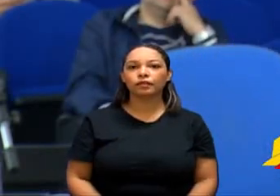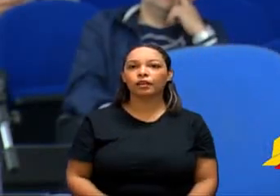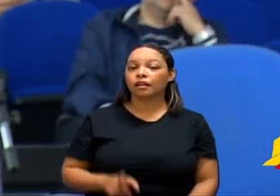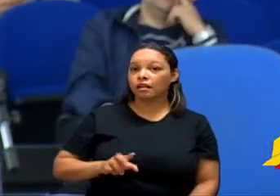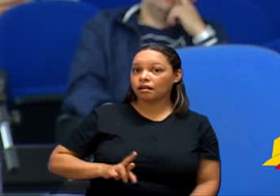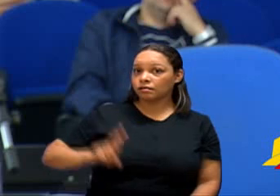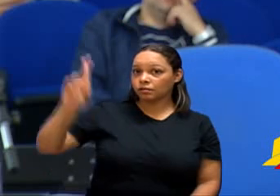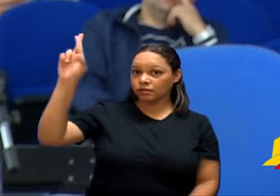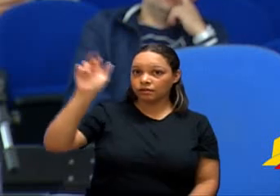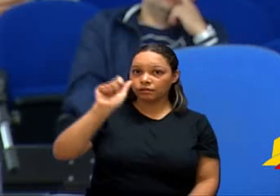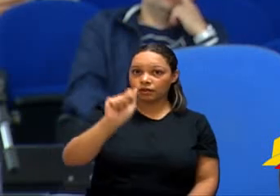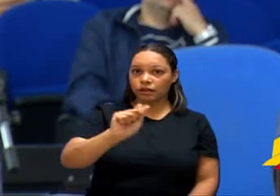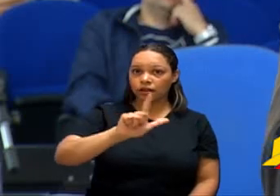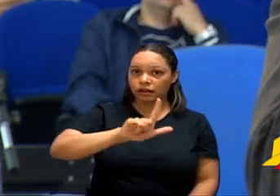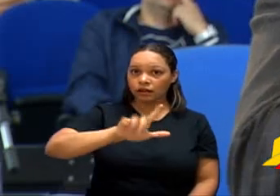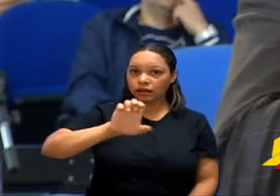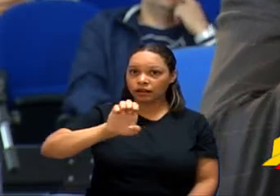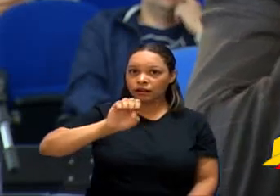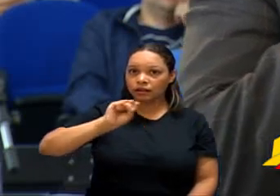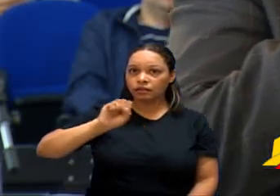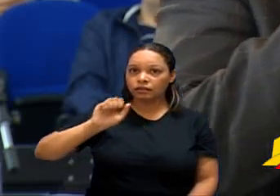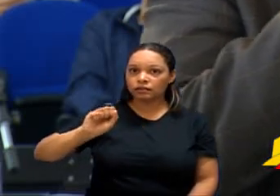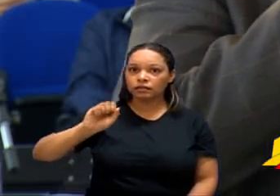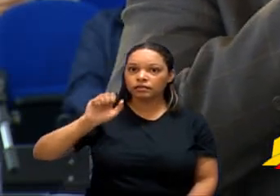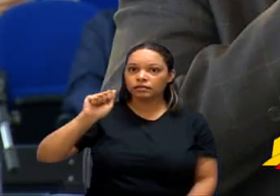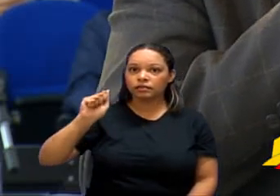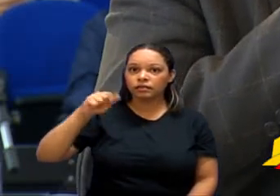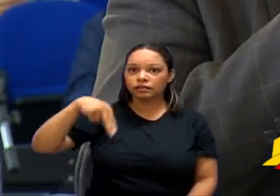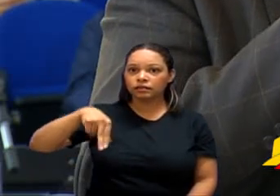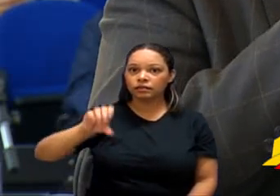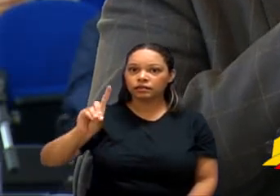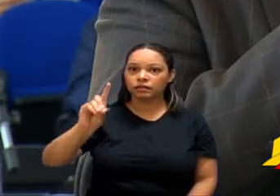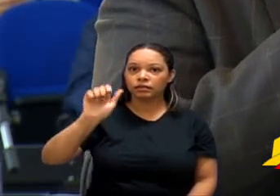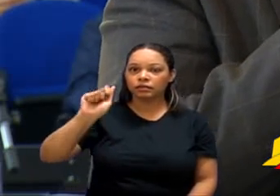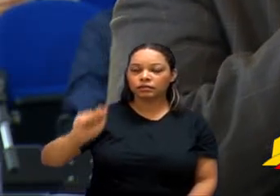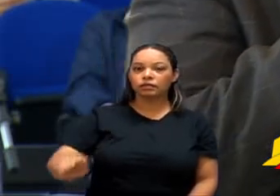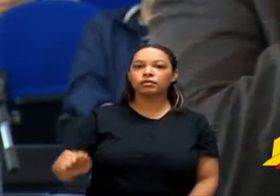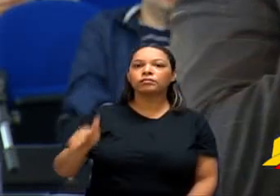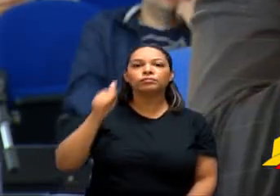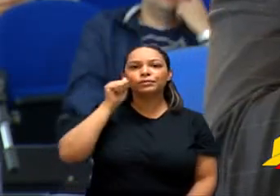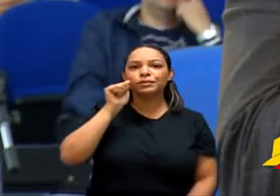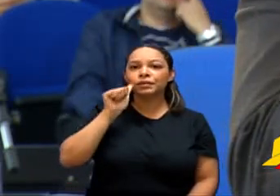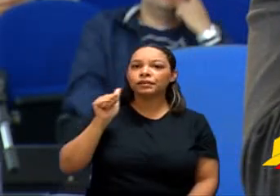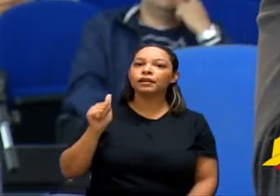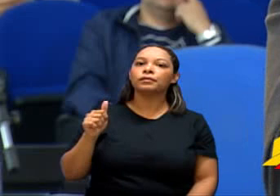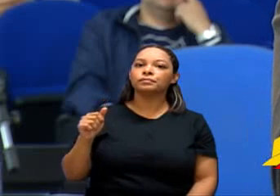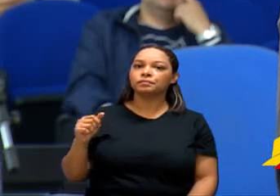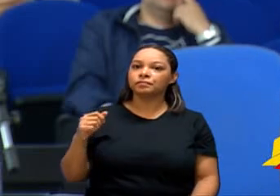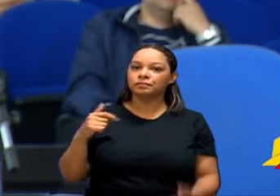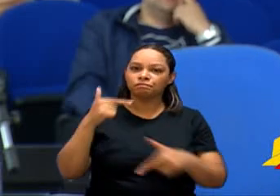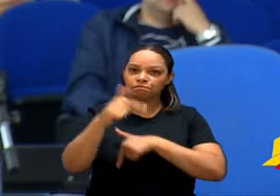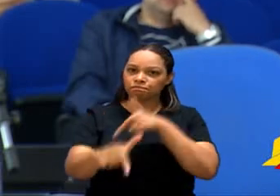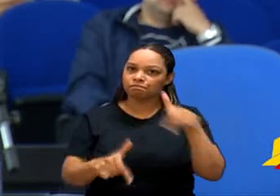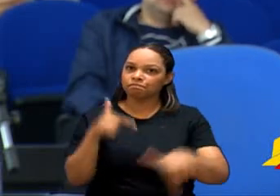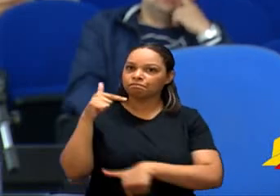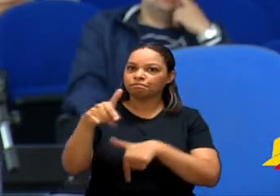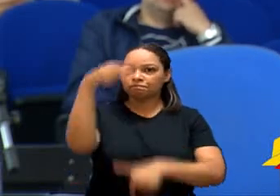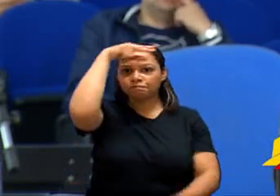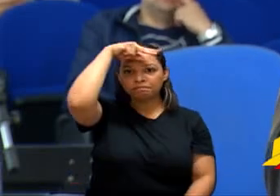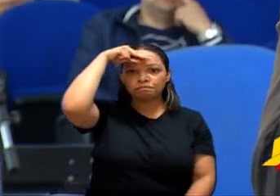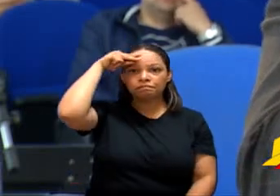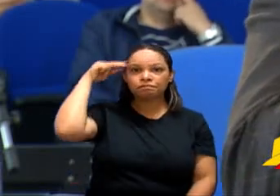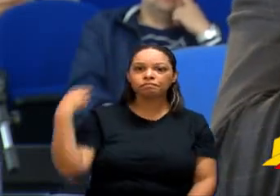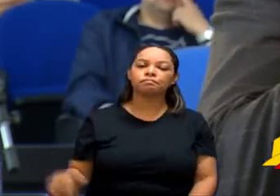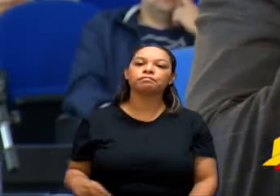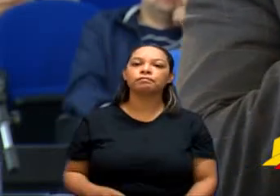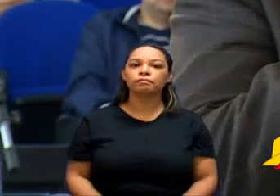os barganheiros. Foi você que homenageou ela? Foi. Mulher empreendedora. É. Então, nós precisamos ter consciência de que uma